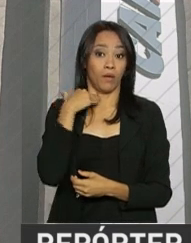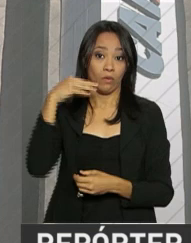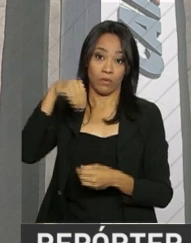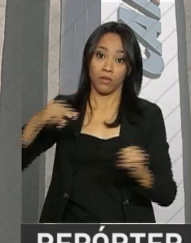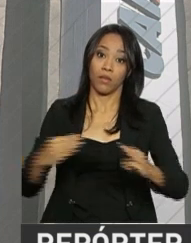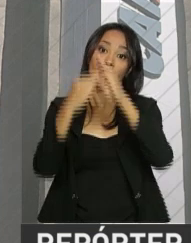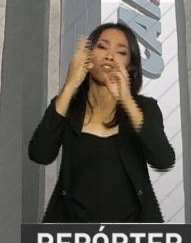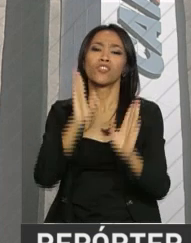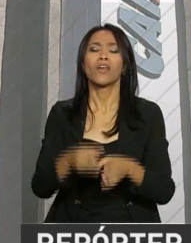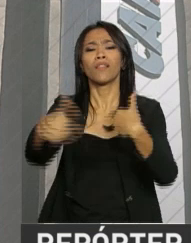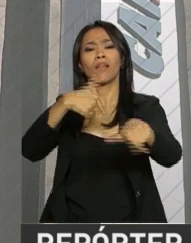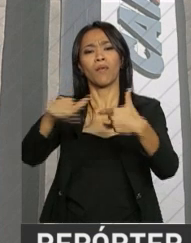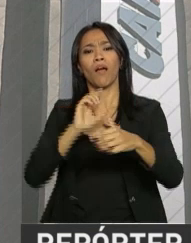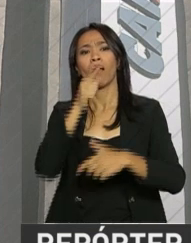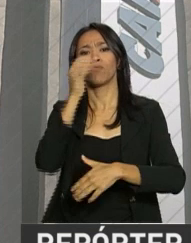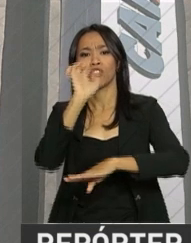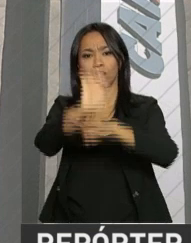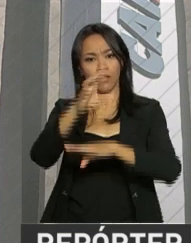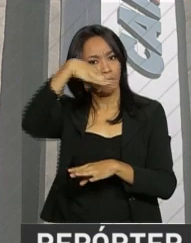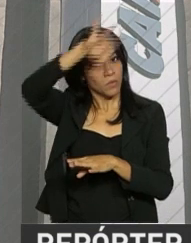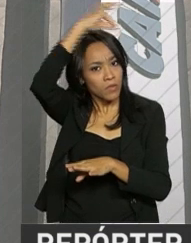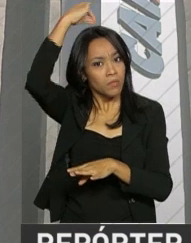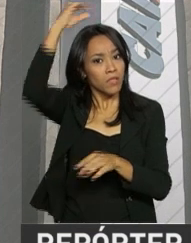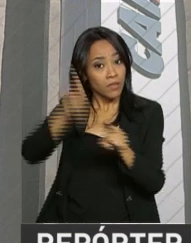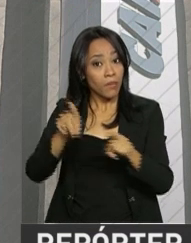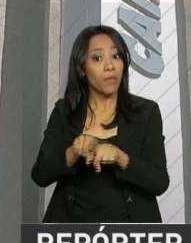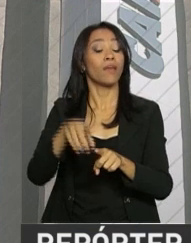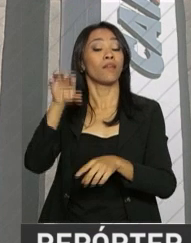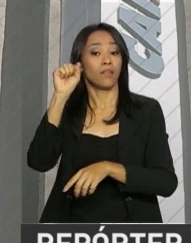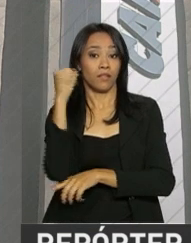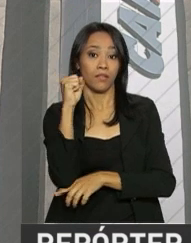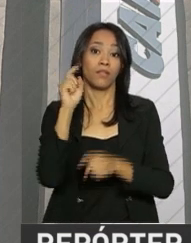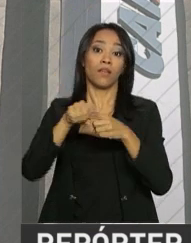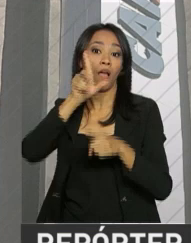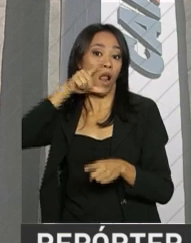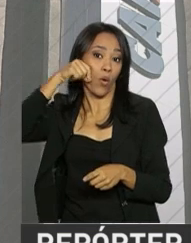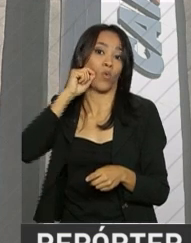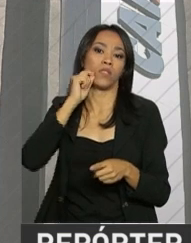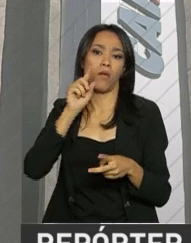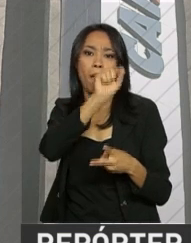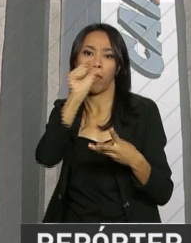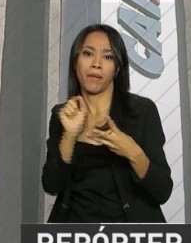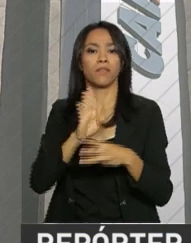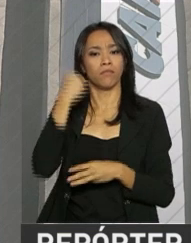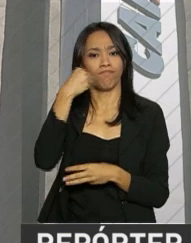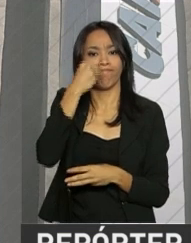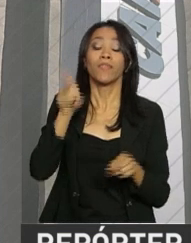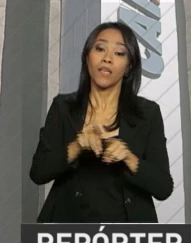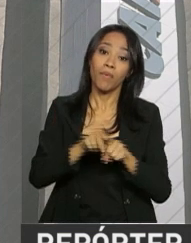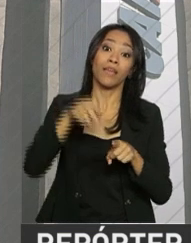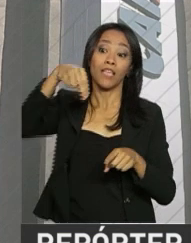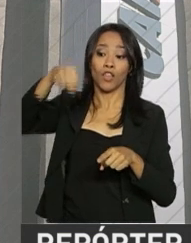mercado no Espírito Santo superintendente regional em Sergipe e em Alagoas foi ainda superintendente da região